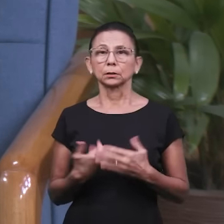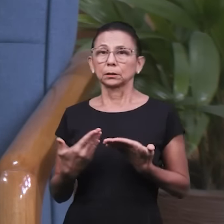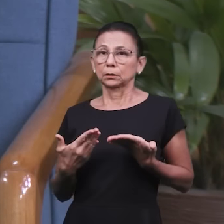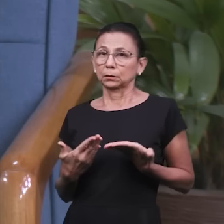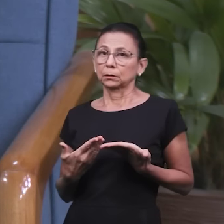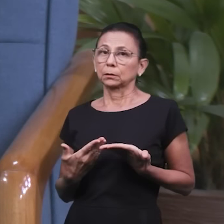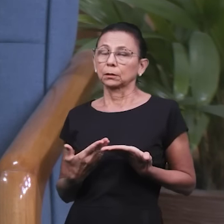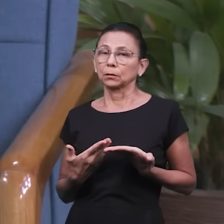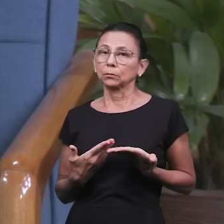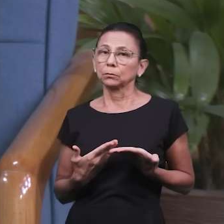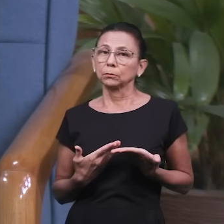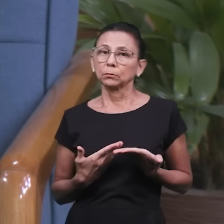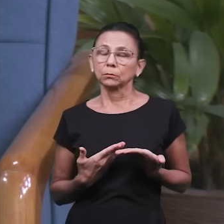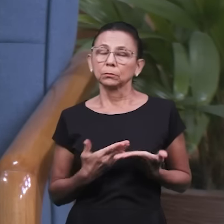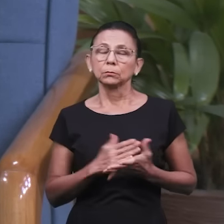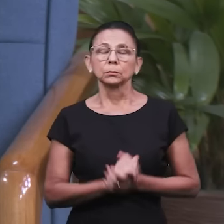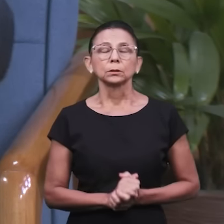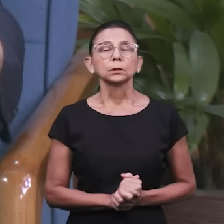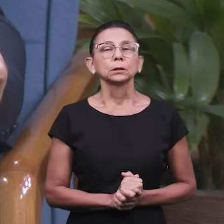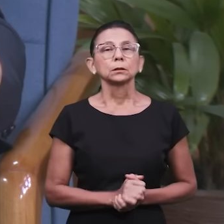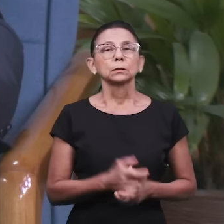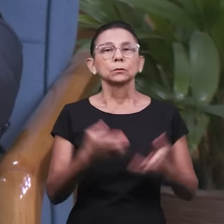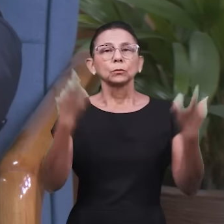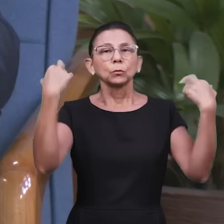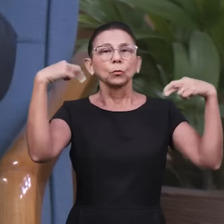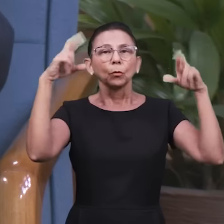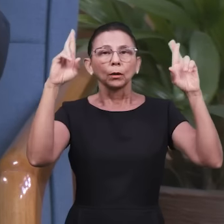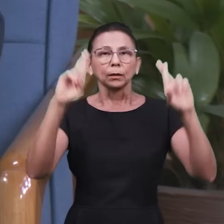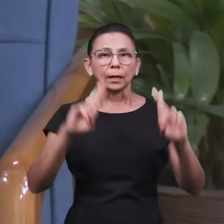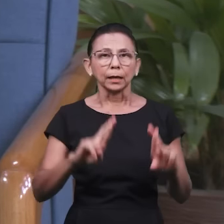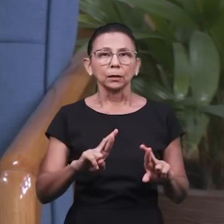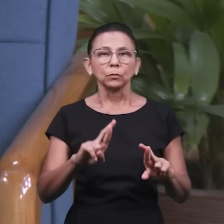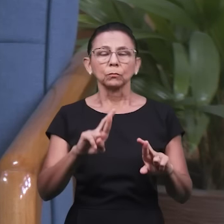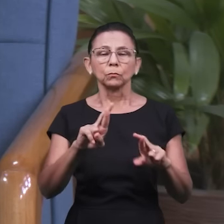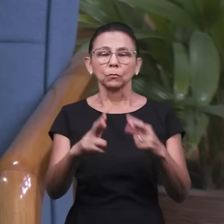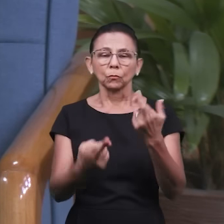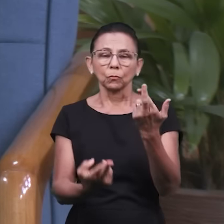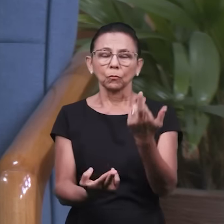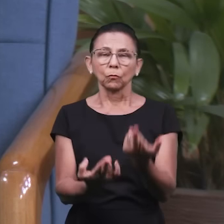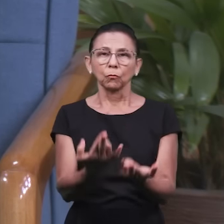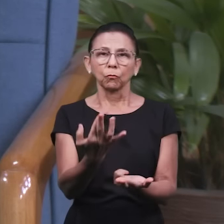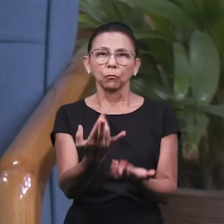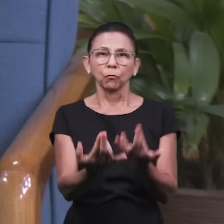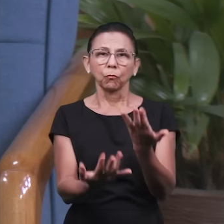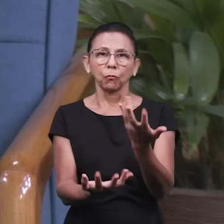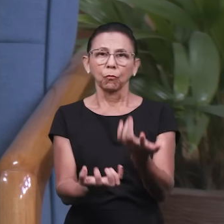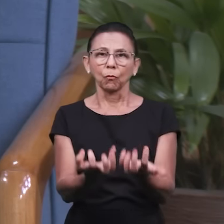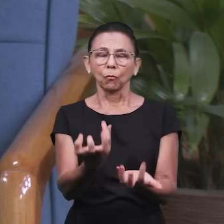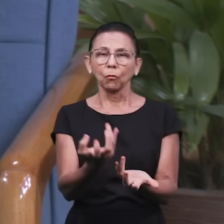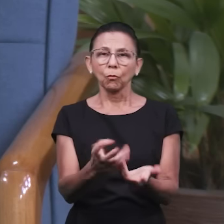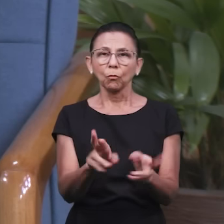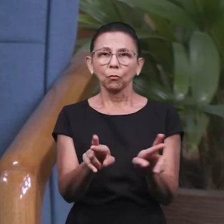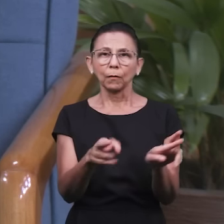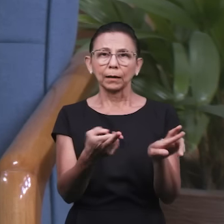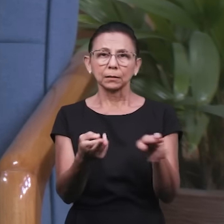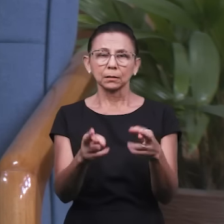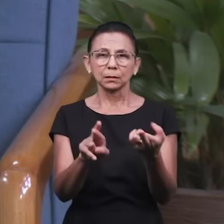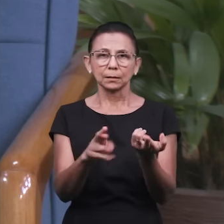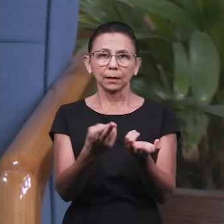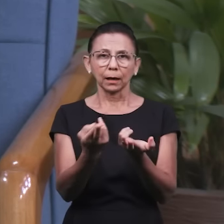precisava ser comido todo. Assado no fogo. Assado no fogo. Então, no momento em que eu